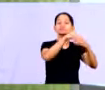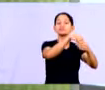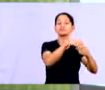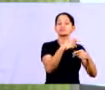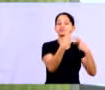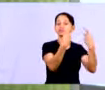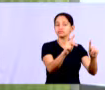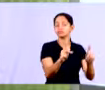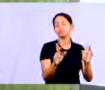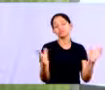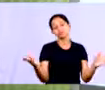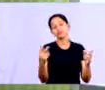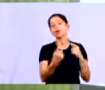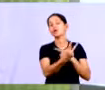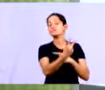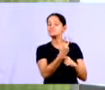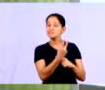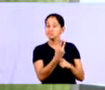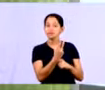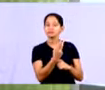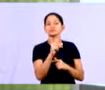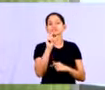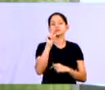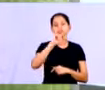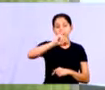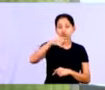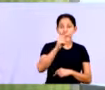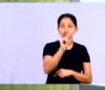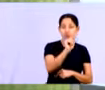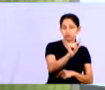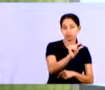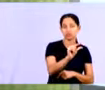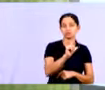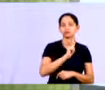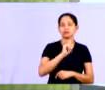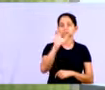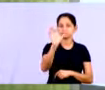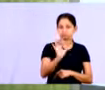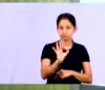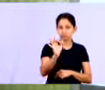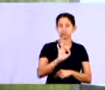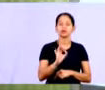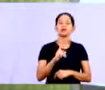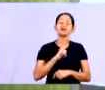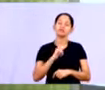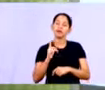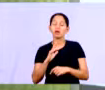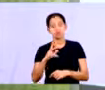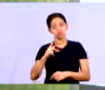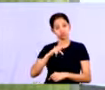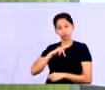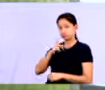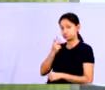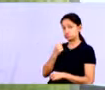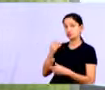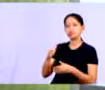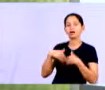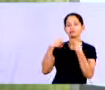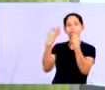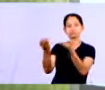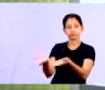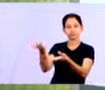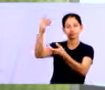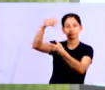da quantidade de dinheiro emprestado. Então, quando a gente fala assim, capital próprio, eu quero a maior taxa, porque o dinheiro é meu e é o retorno de